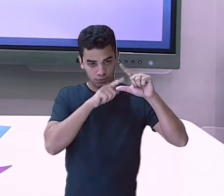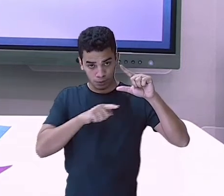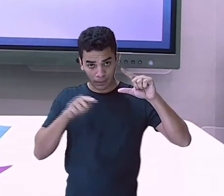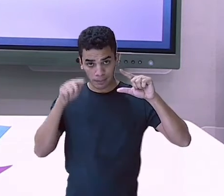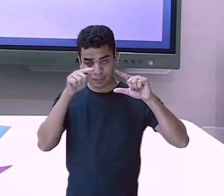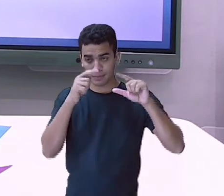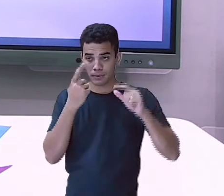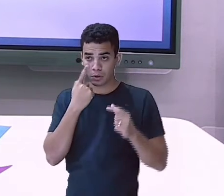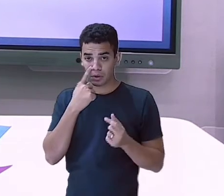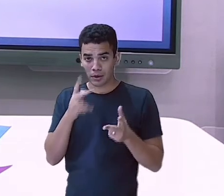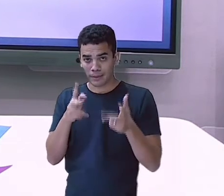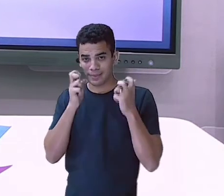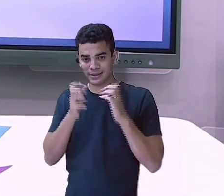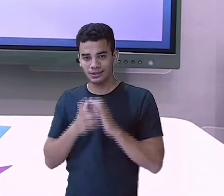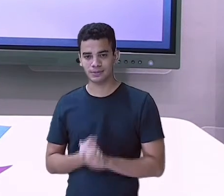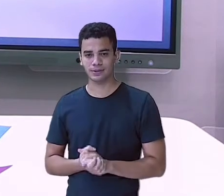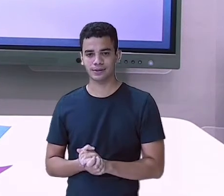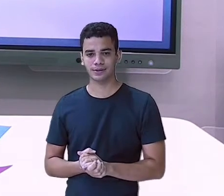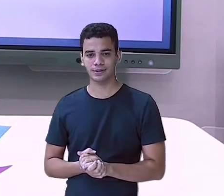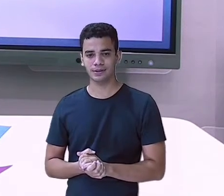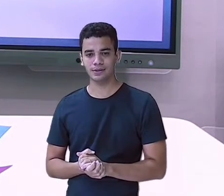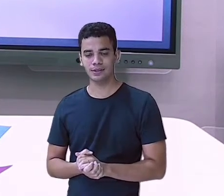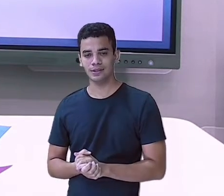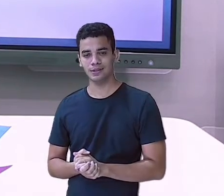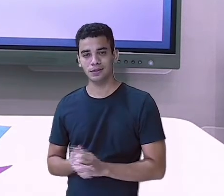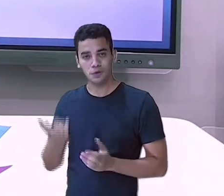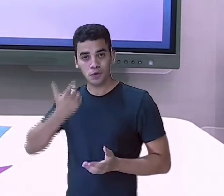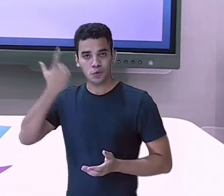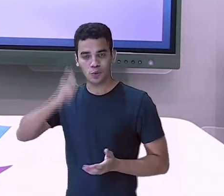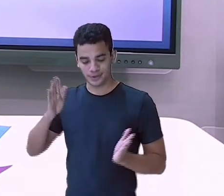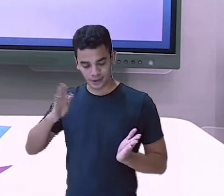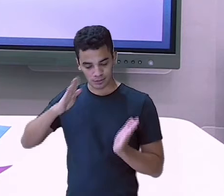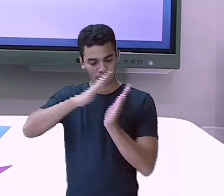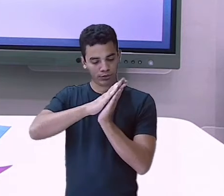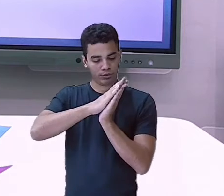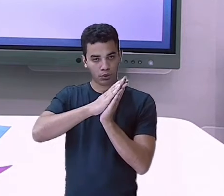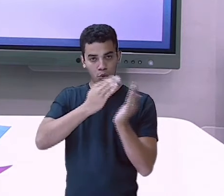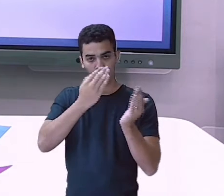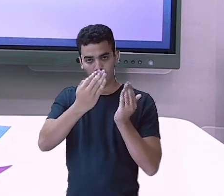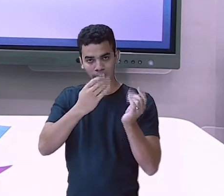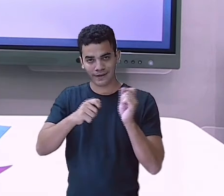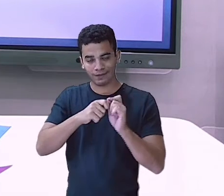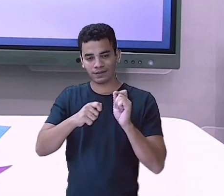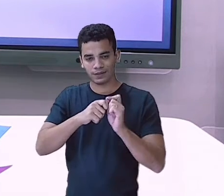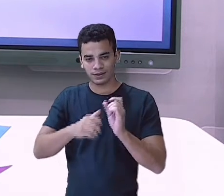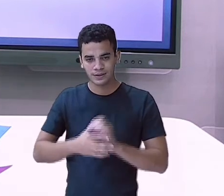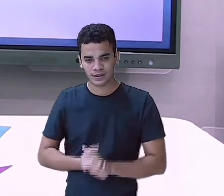Seria esse aqui, né? Os três lados congruentes.